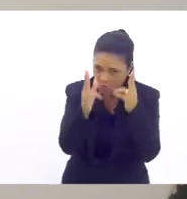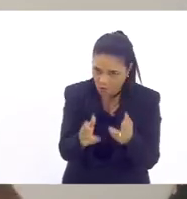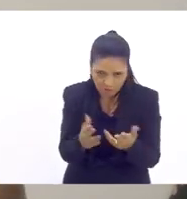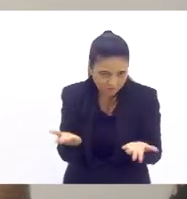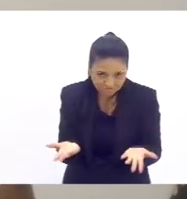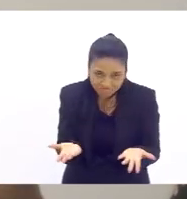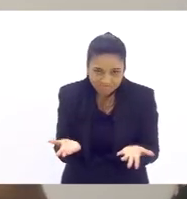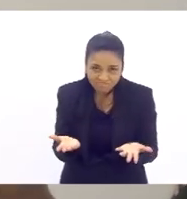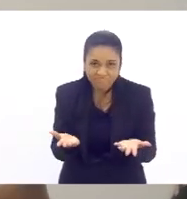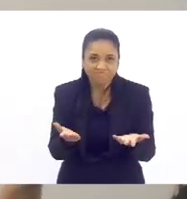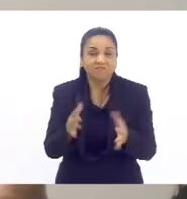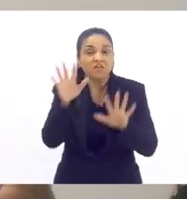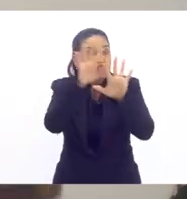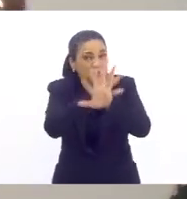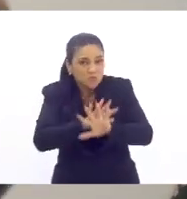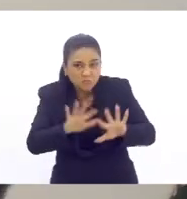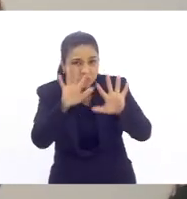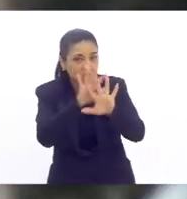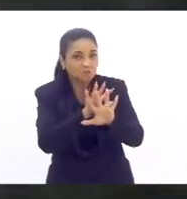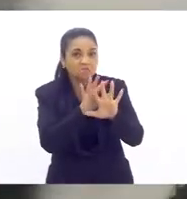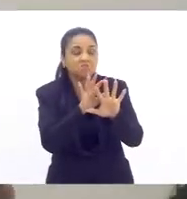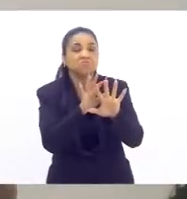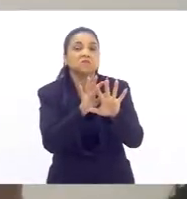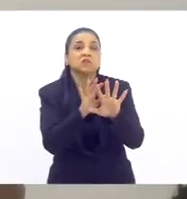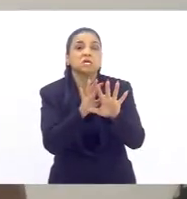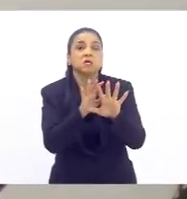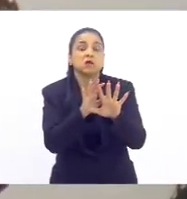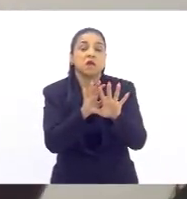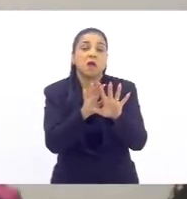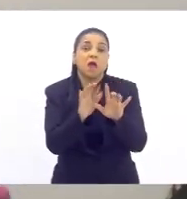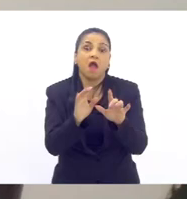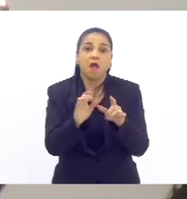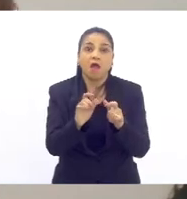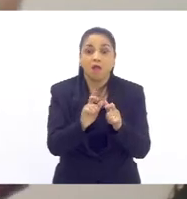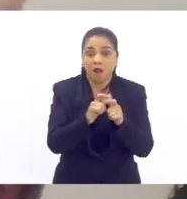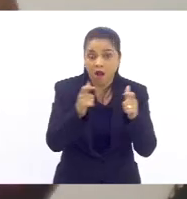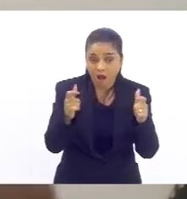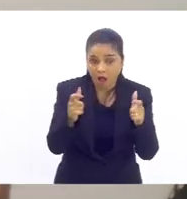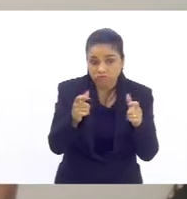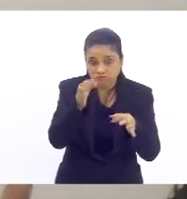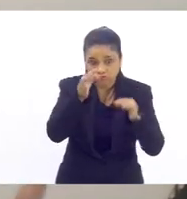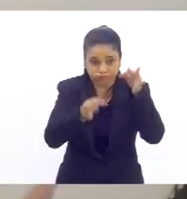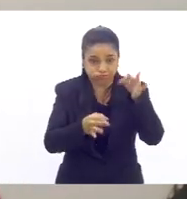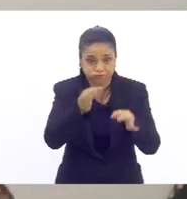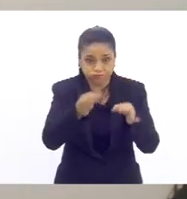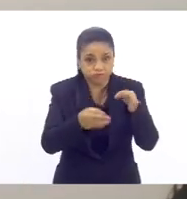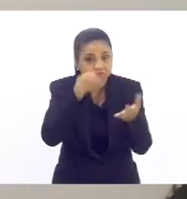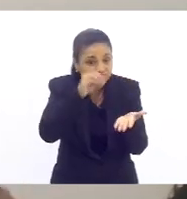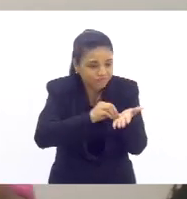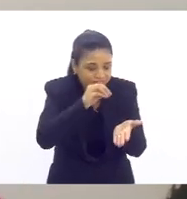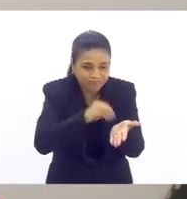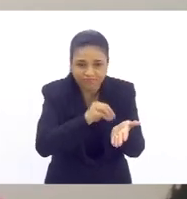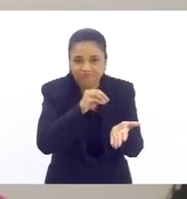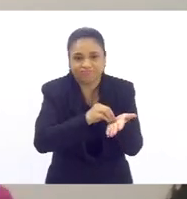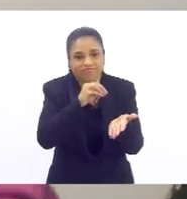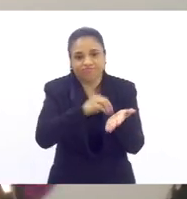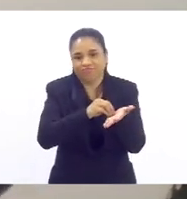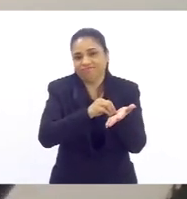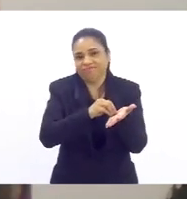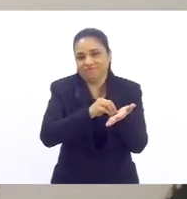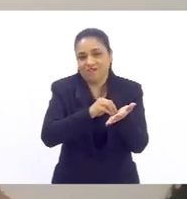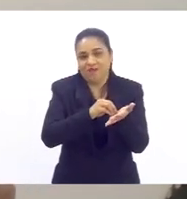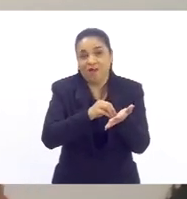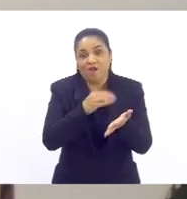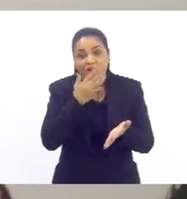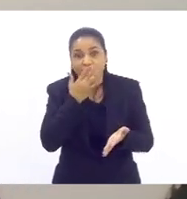essa subjetividade pode levar né a grandes injustiça para a sociedade e a gente sabe que a cor da Injustiça